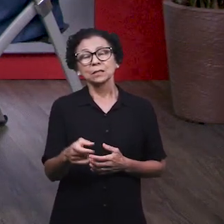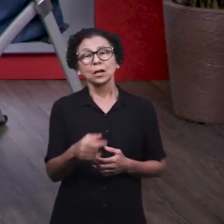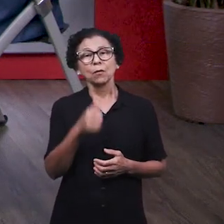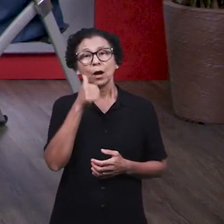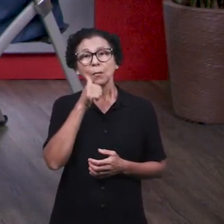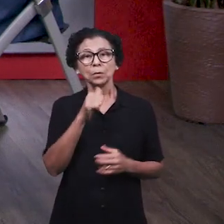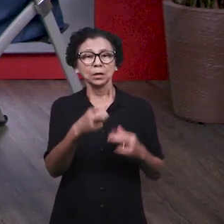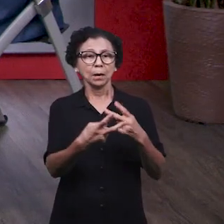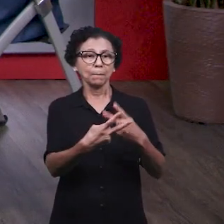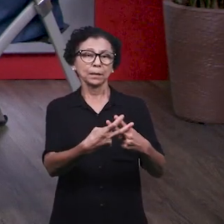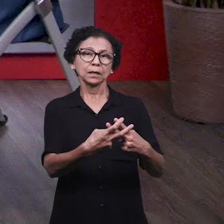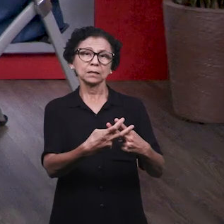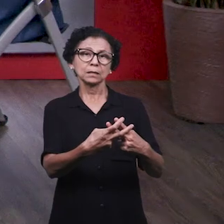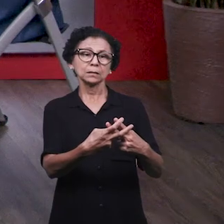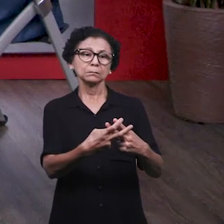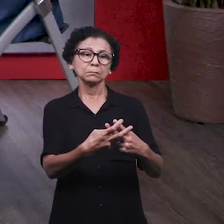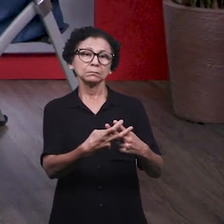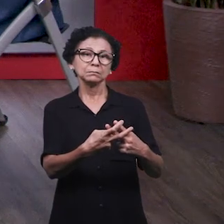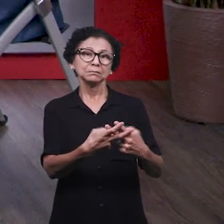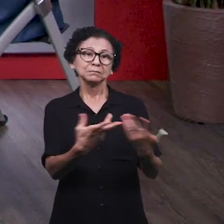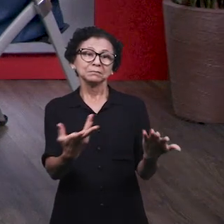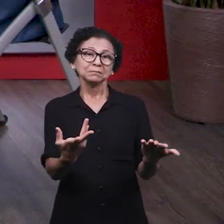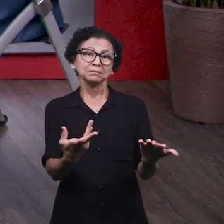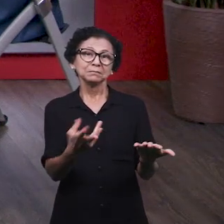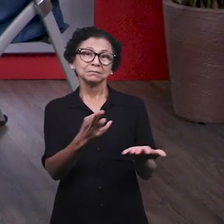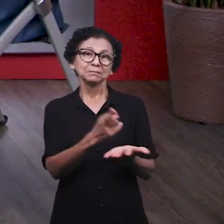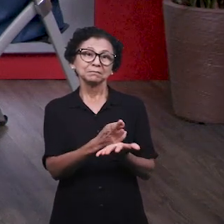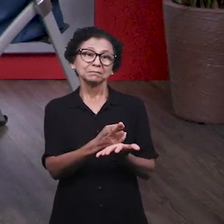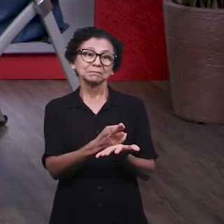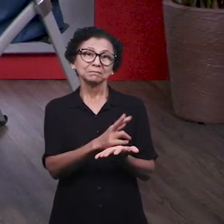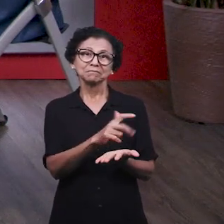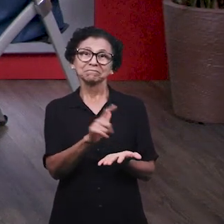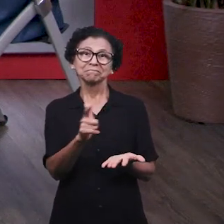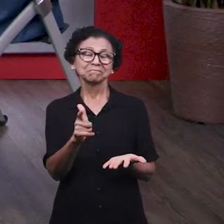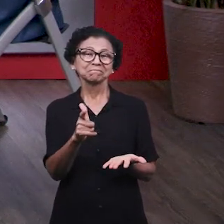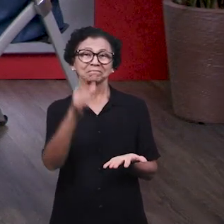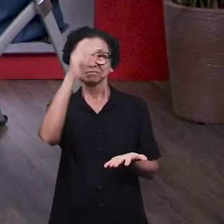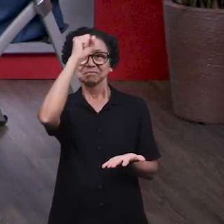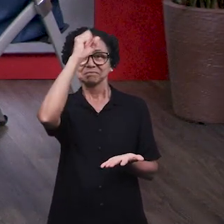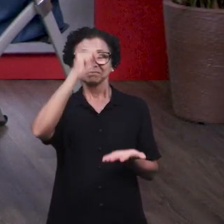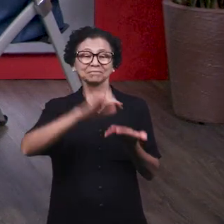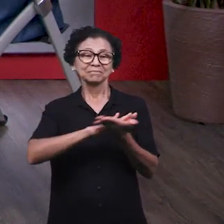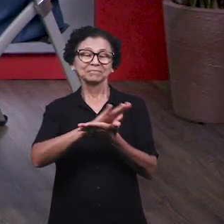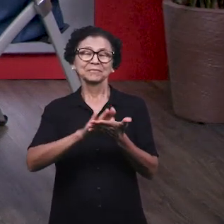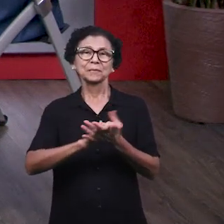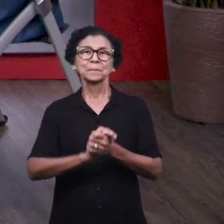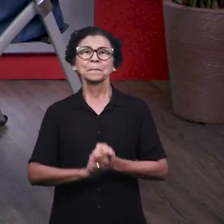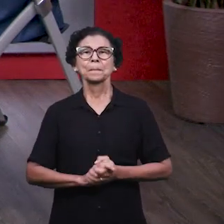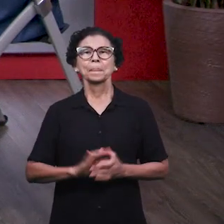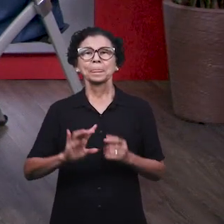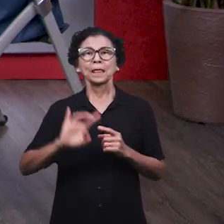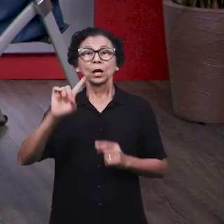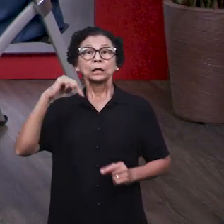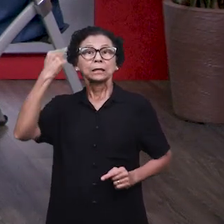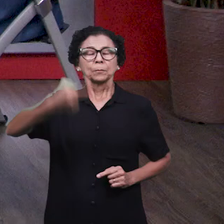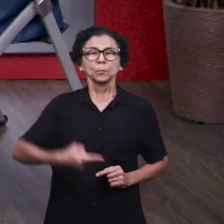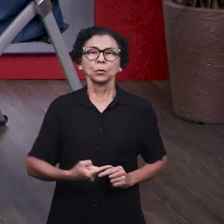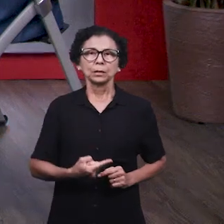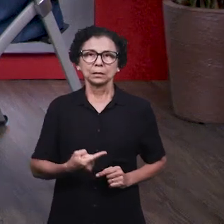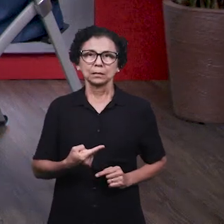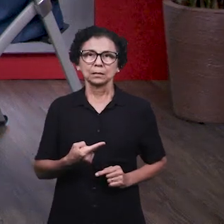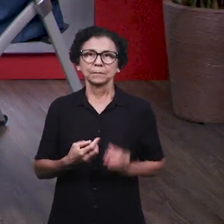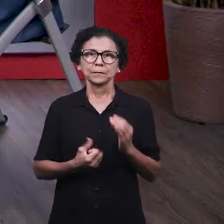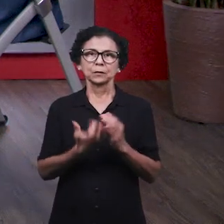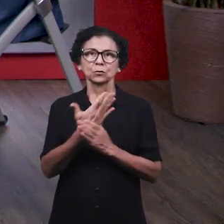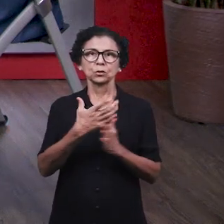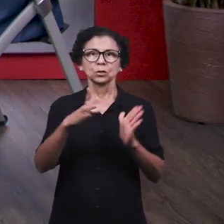mas trouxe para ela um Um benefício. benefício. Mas aí, logo em seguida, surgiu a Lei Maria da Penha. E não existia